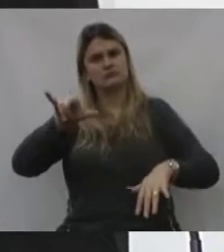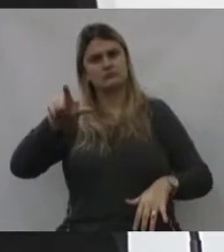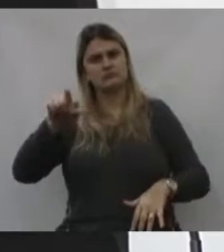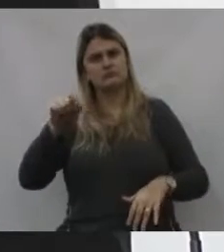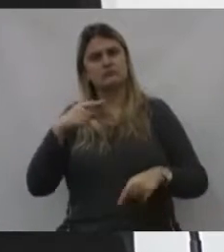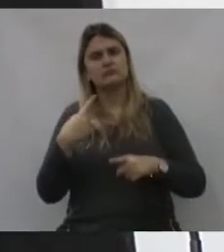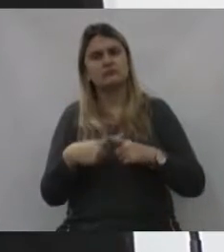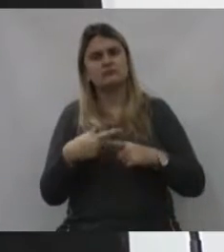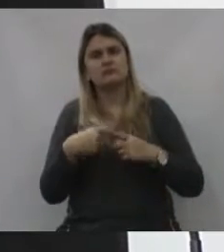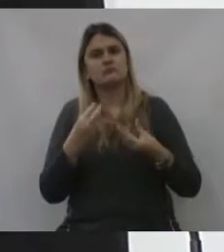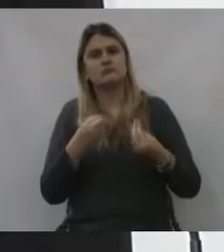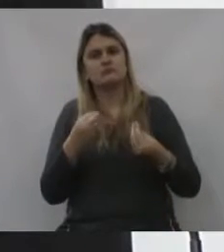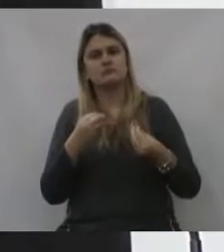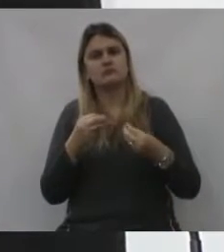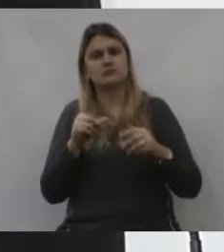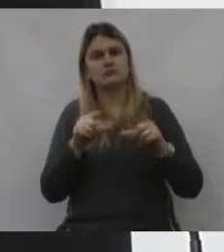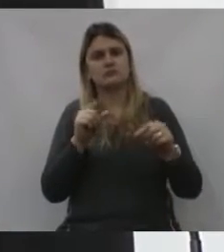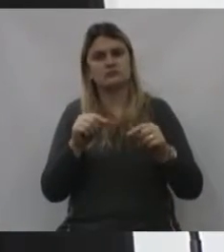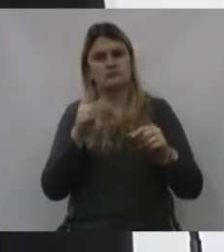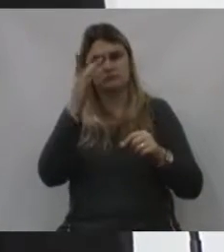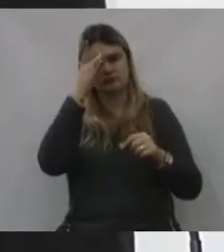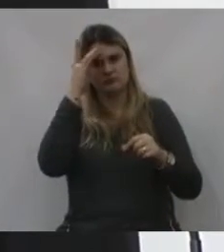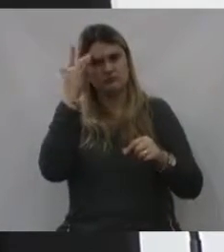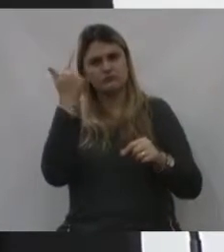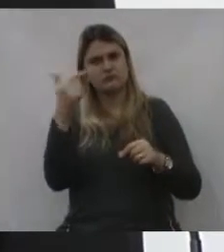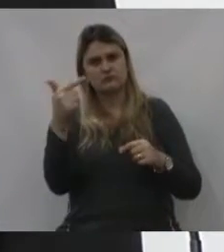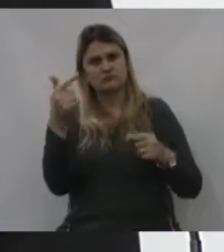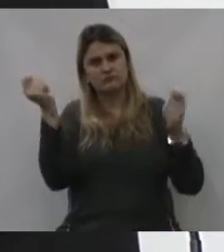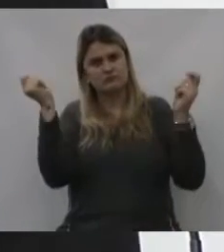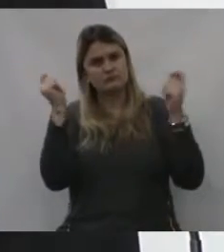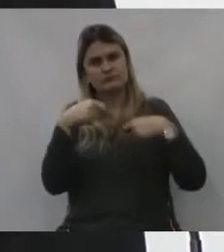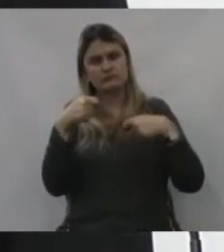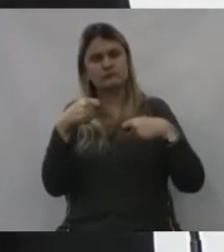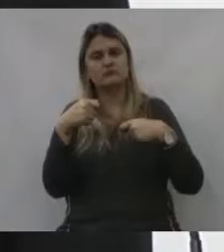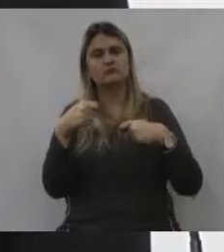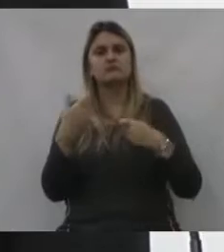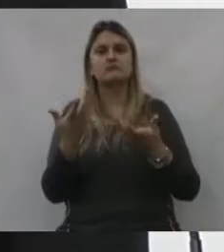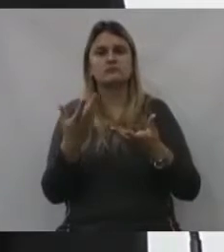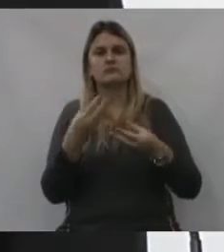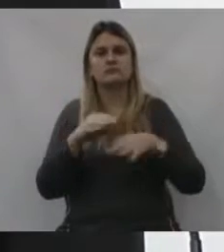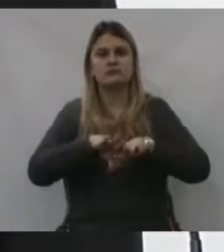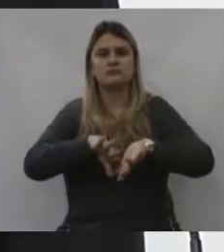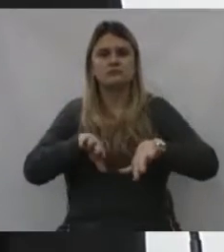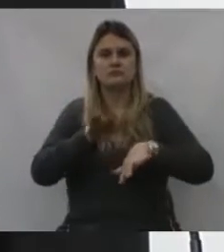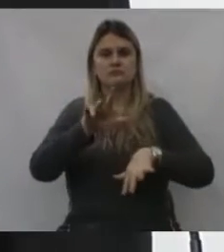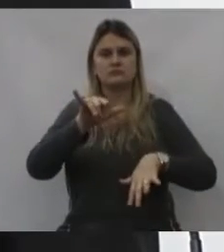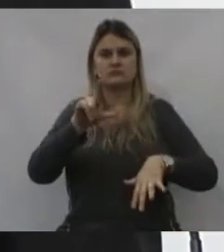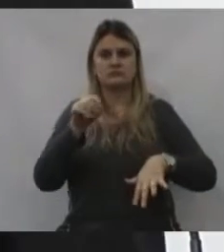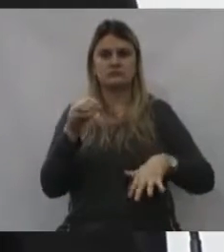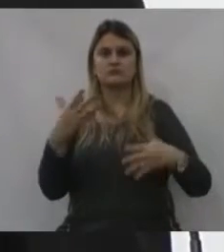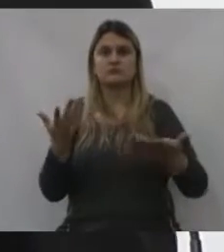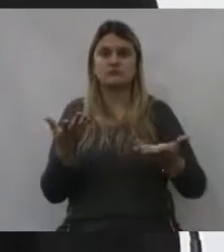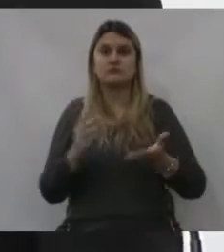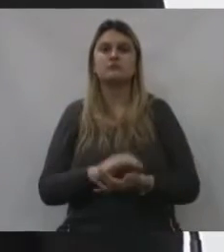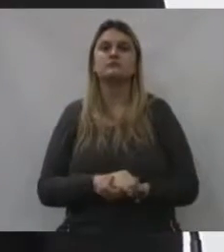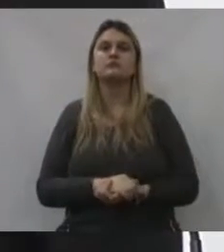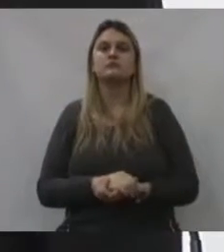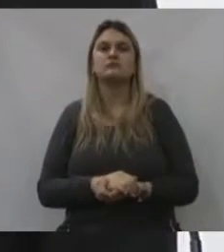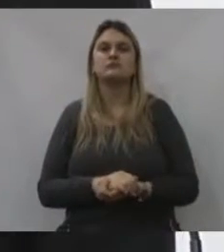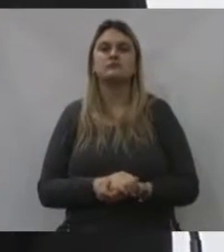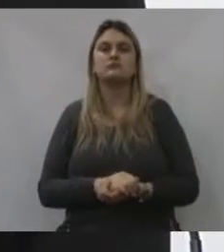esse lixo, meu Deus do céu. Pois como é que vai escolher um representante, alguém que não tem condições de separar um lixo,